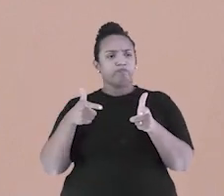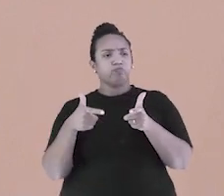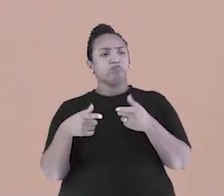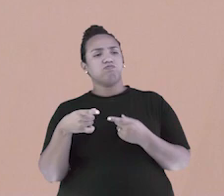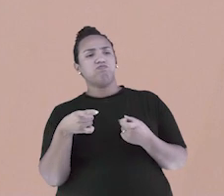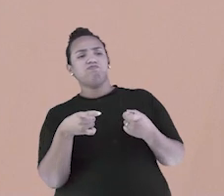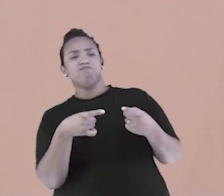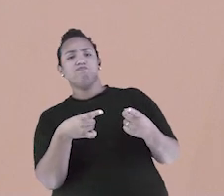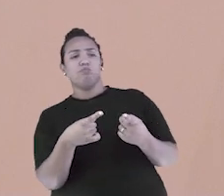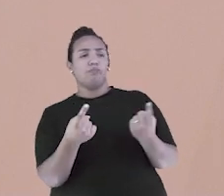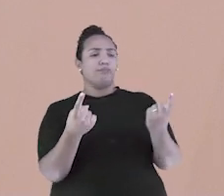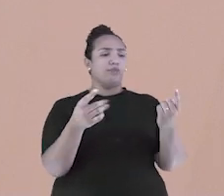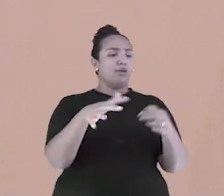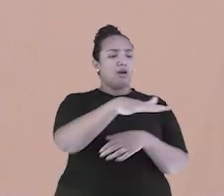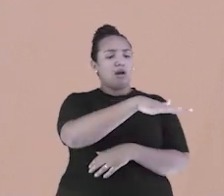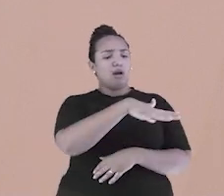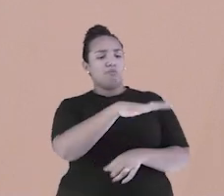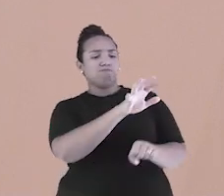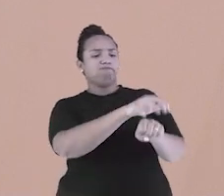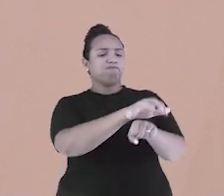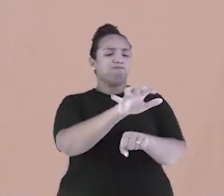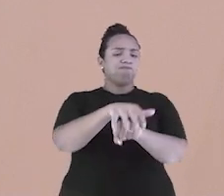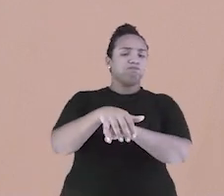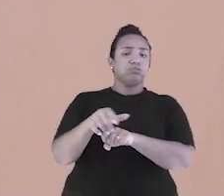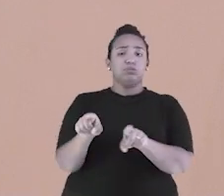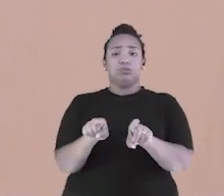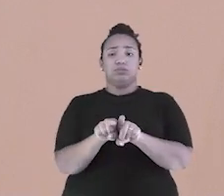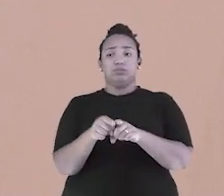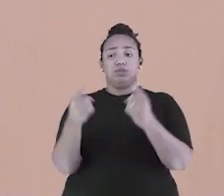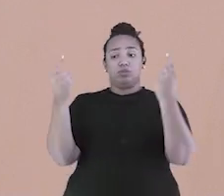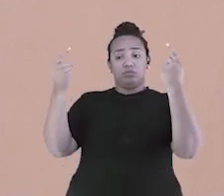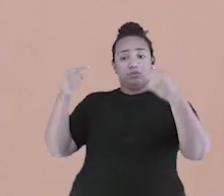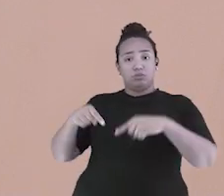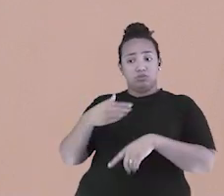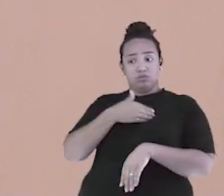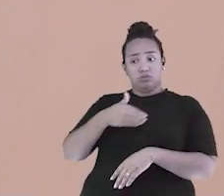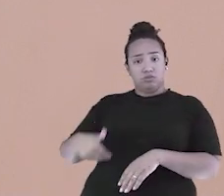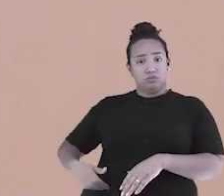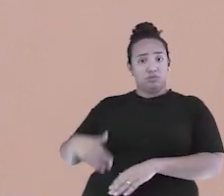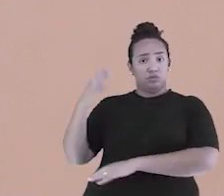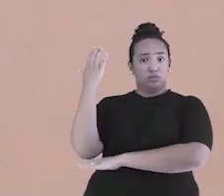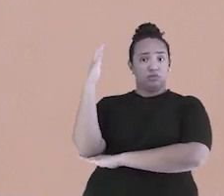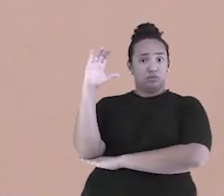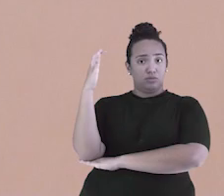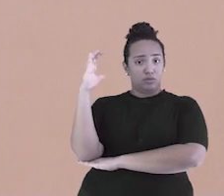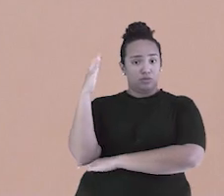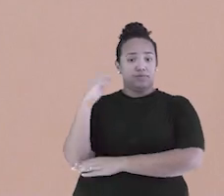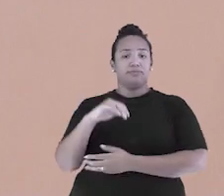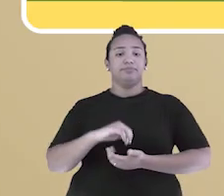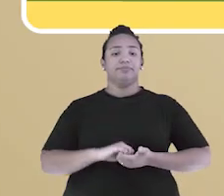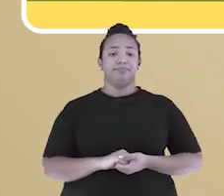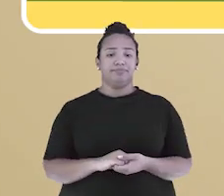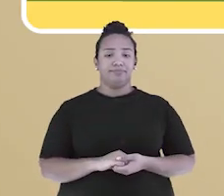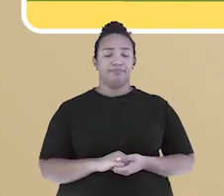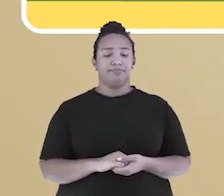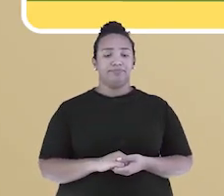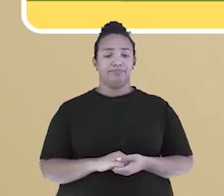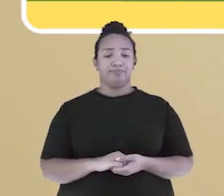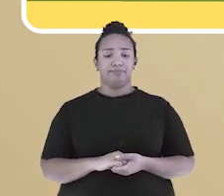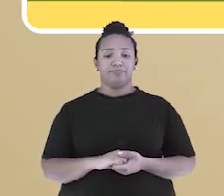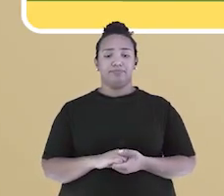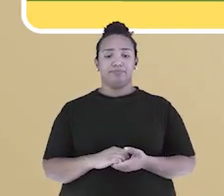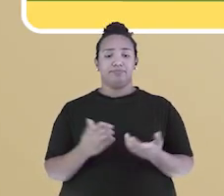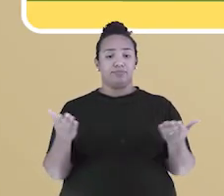distribuição de territórios e iam contra o governo colombiano, liderados por grandes traficantes da região. Já